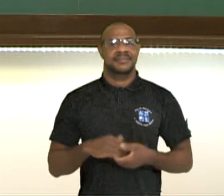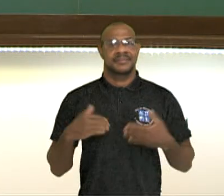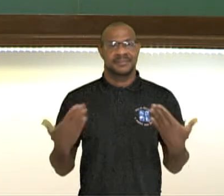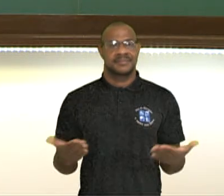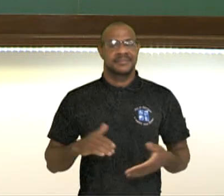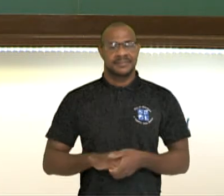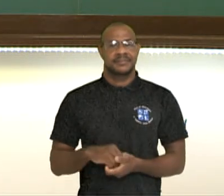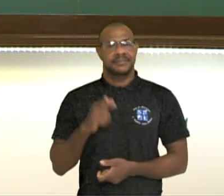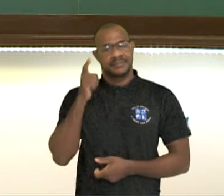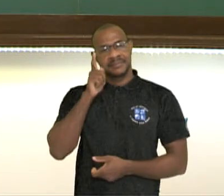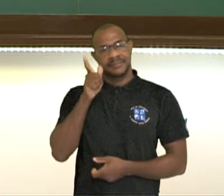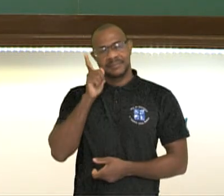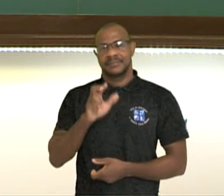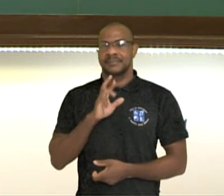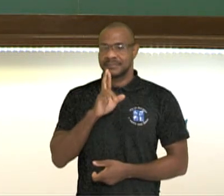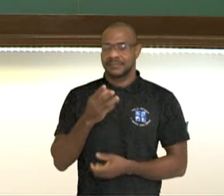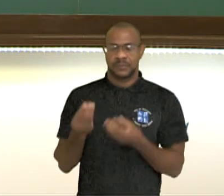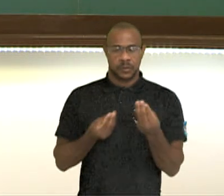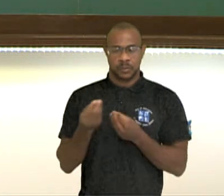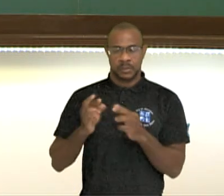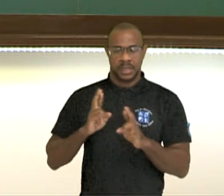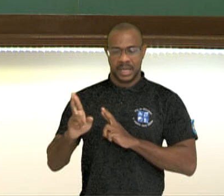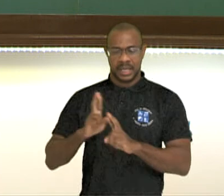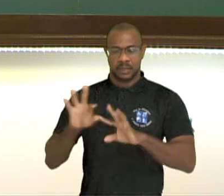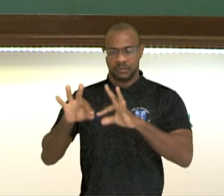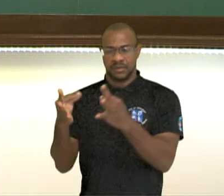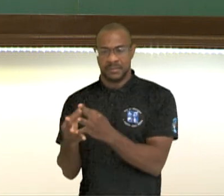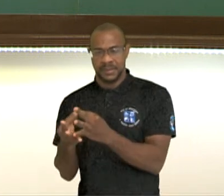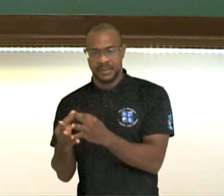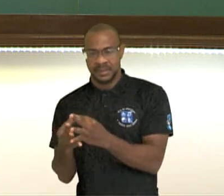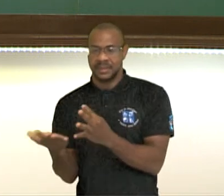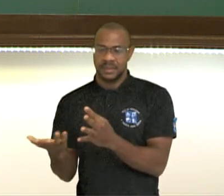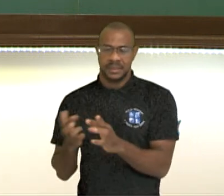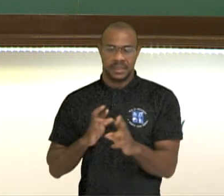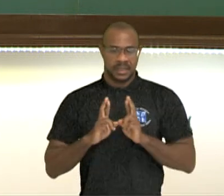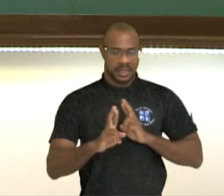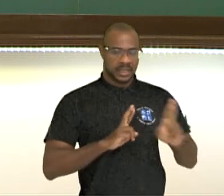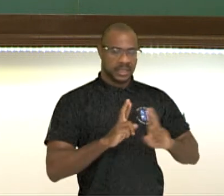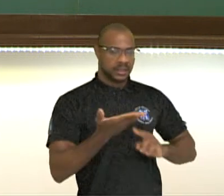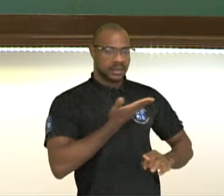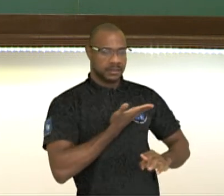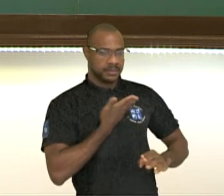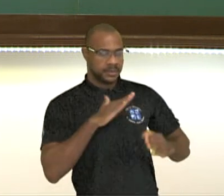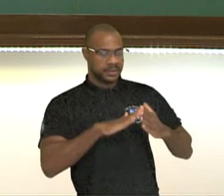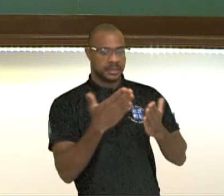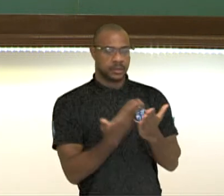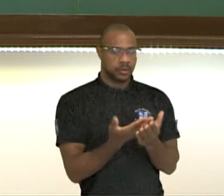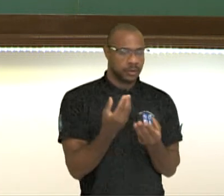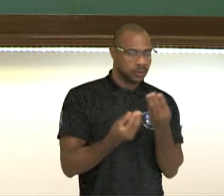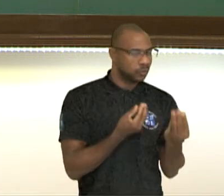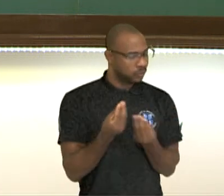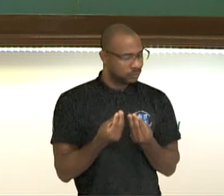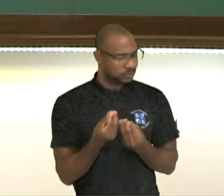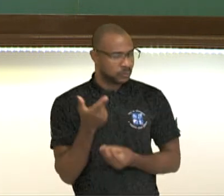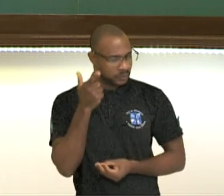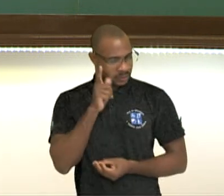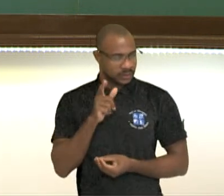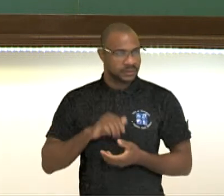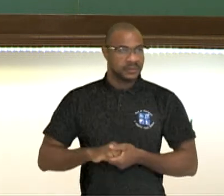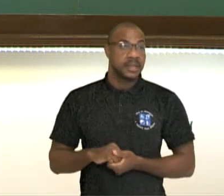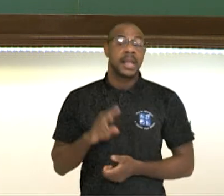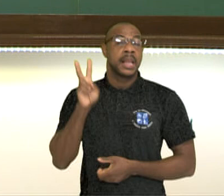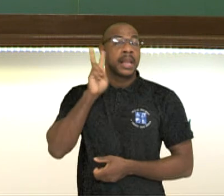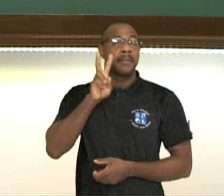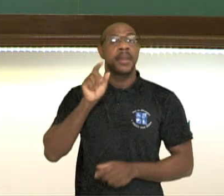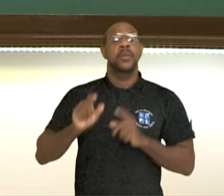E então, conseguiram responder como que é a sua relação com a sua família, sua relação com outras pessoas, colegas de escola?